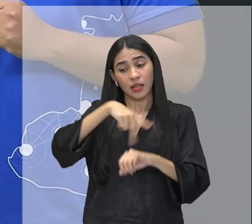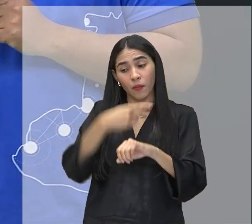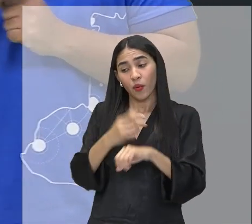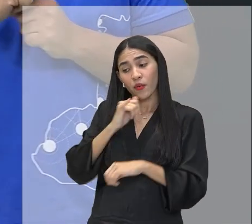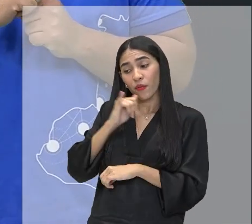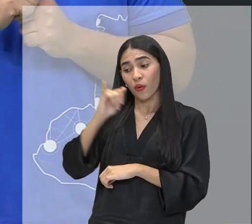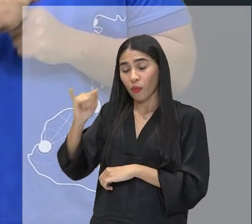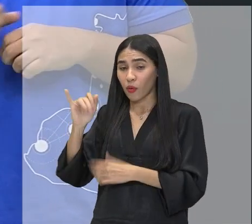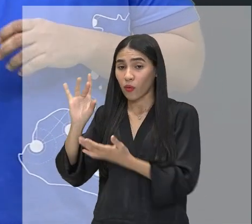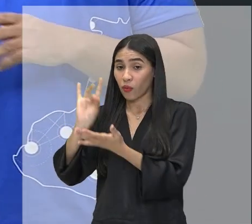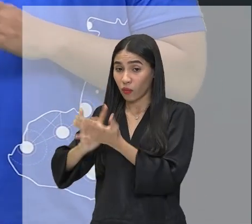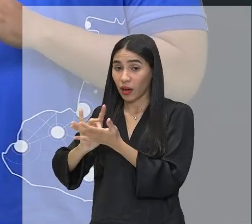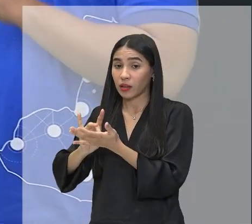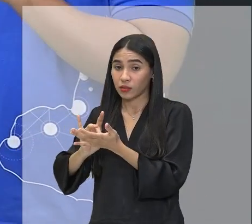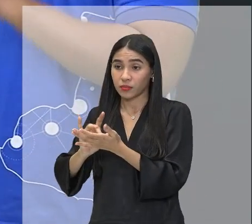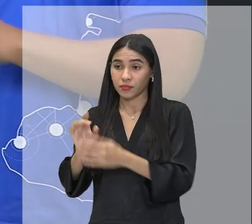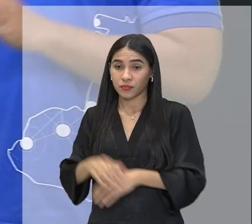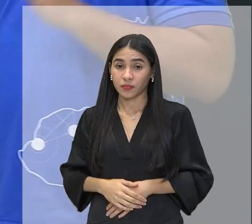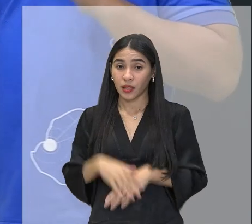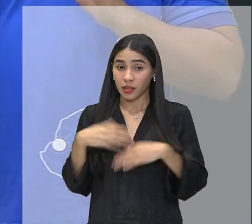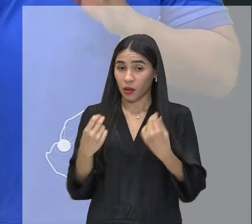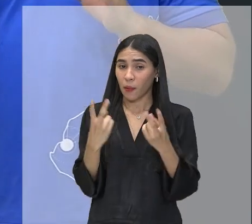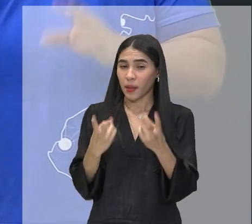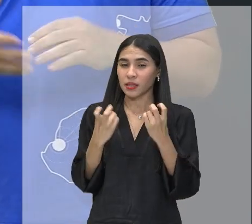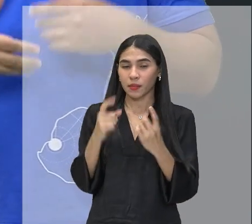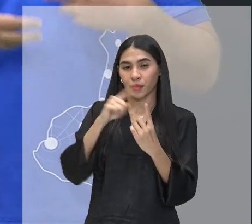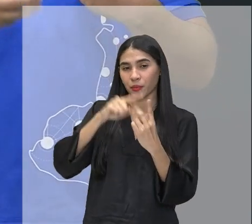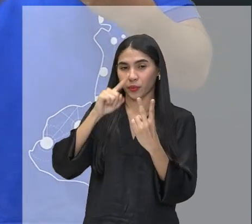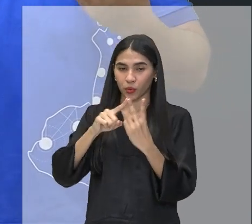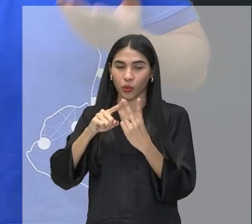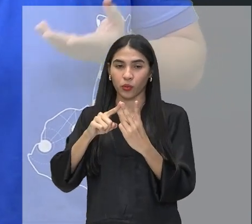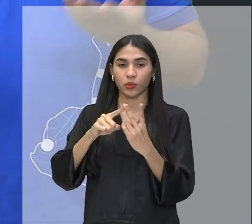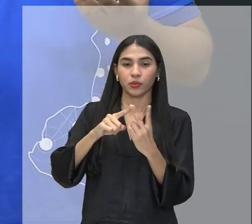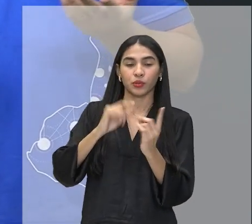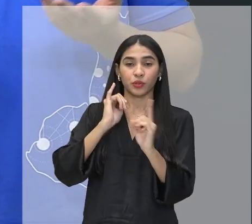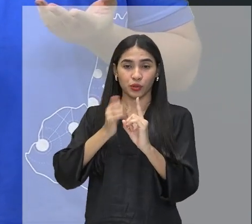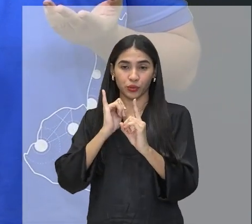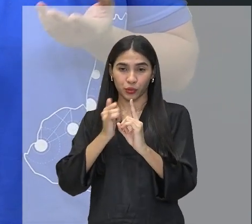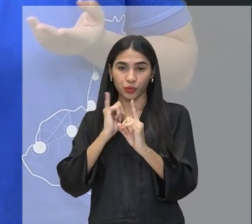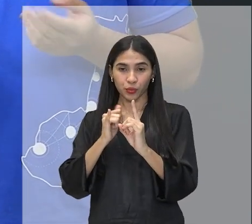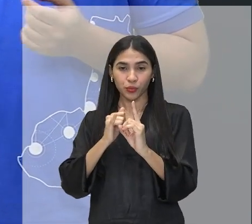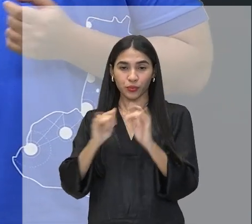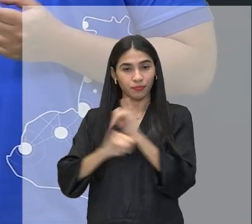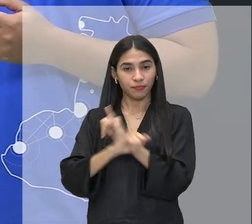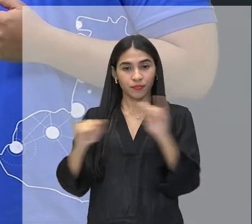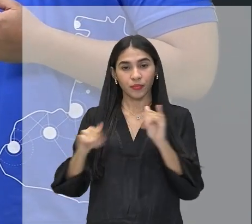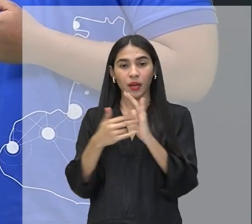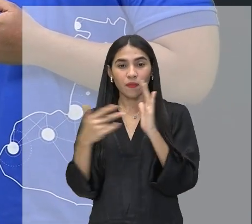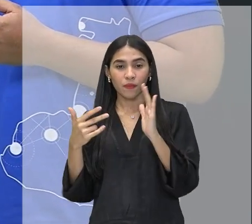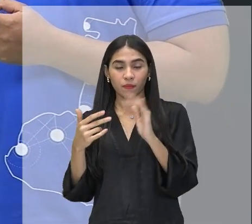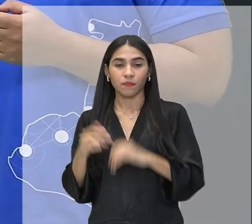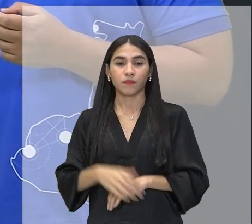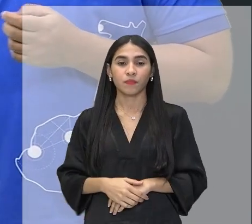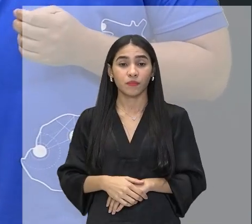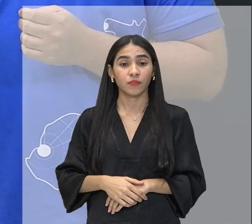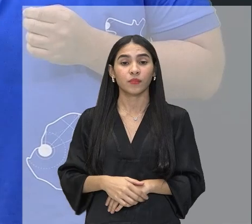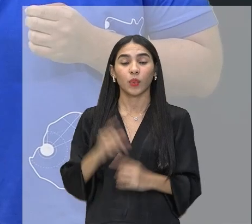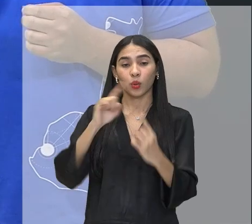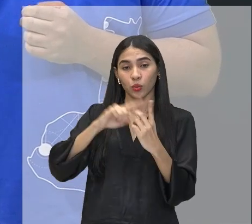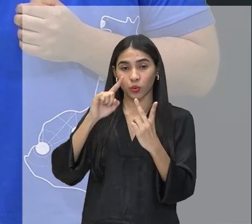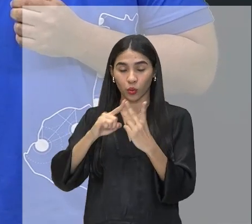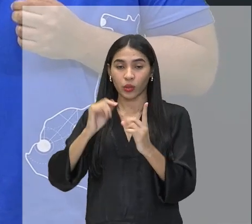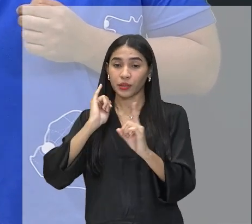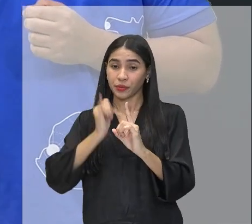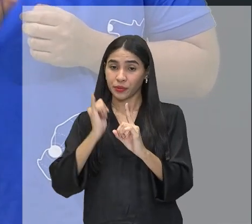informou o fato em si. Observe que são duas formas de transmitir a informação. E nós temos aqui dois tipos